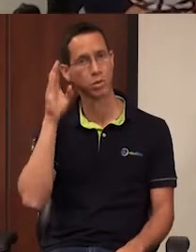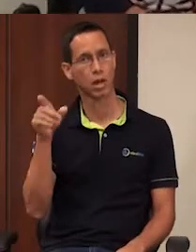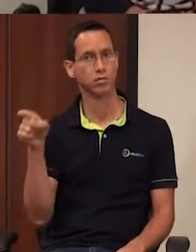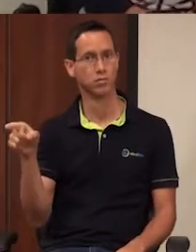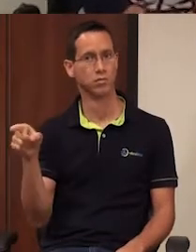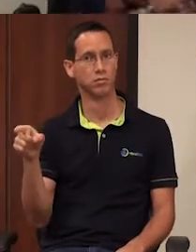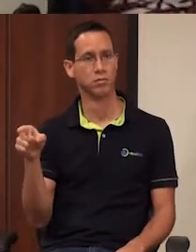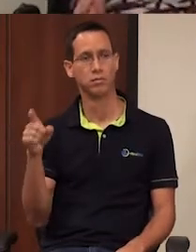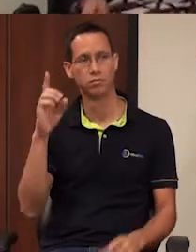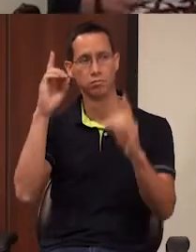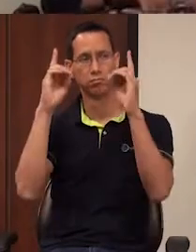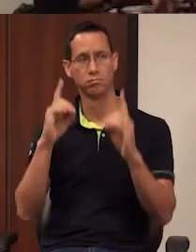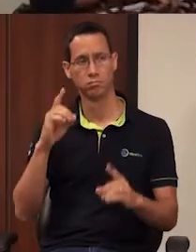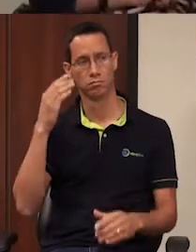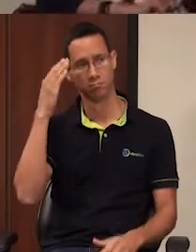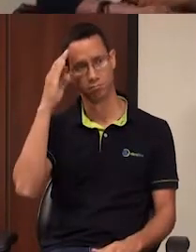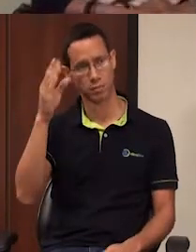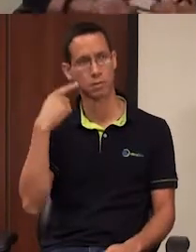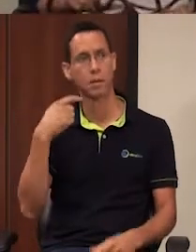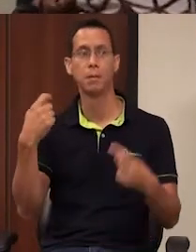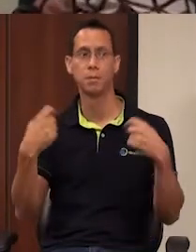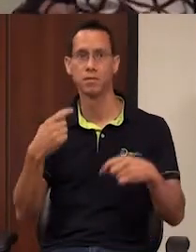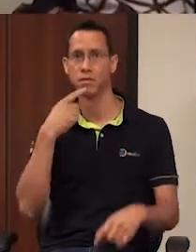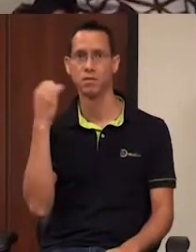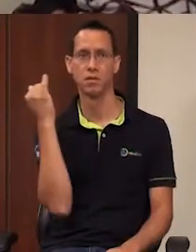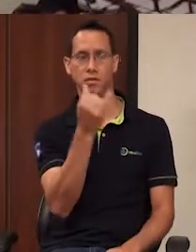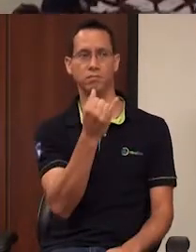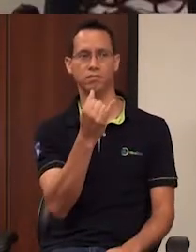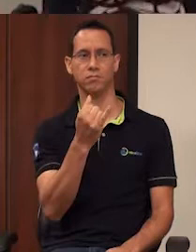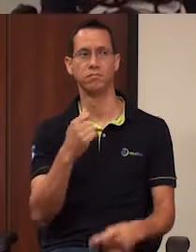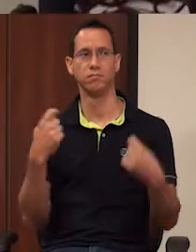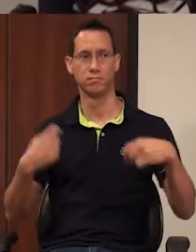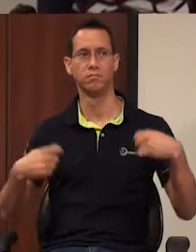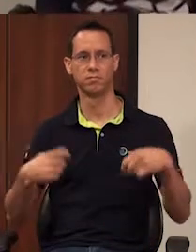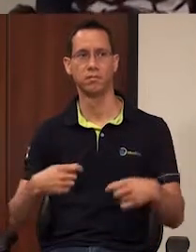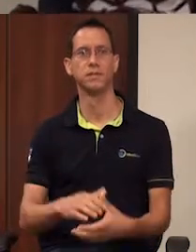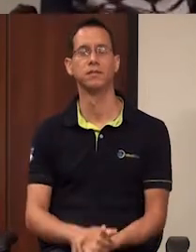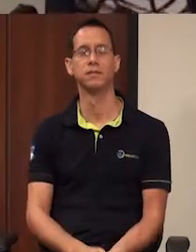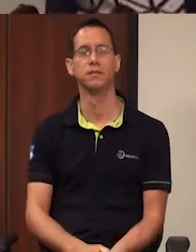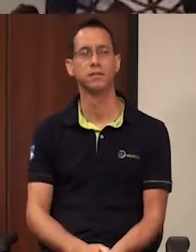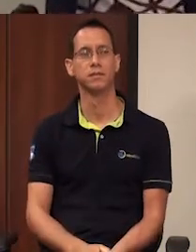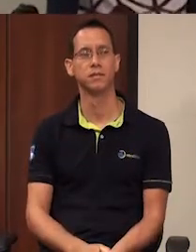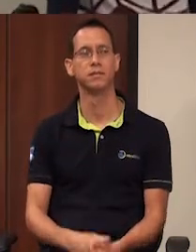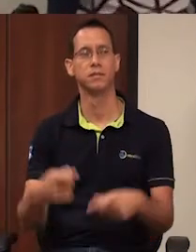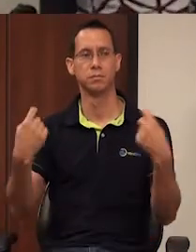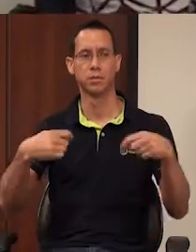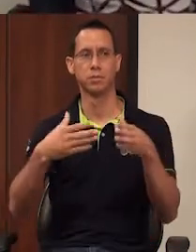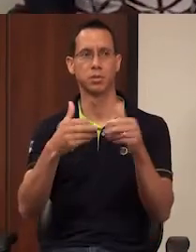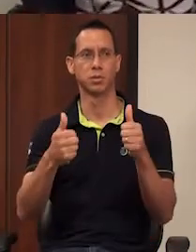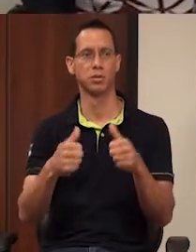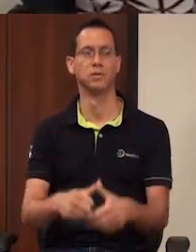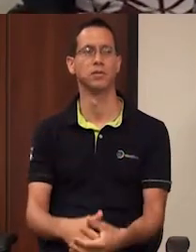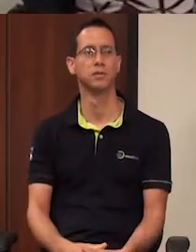tramitação prioritária. Mas isso é importante que, enfim, quem tiver, né, advogando em prol. Se a